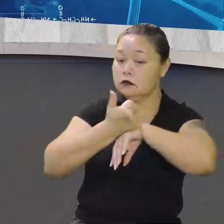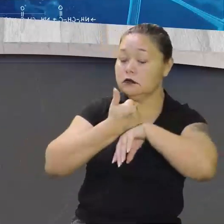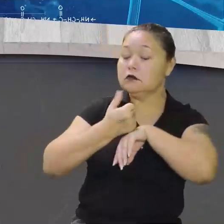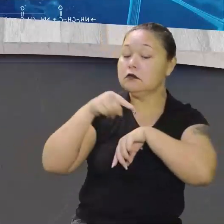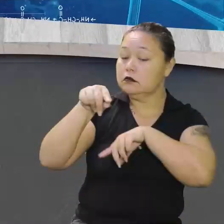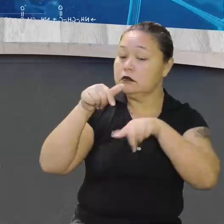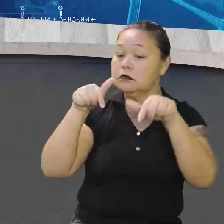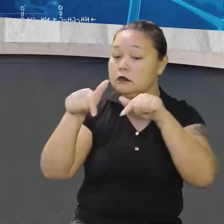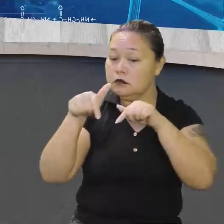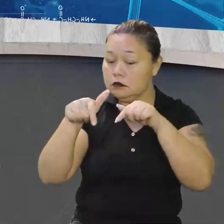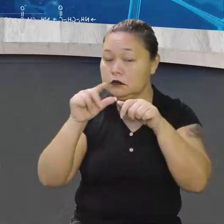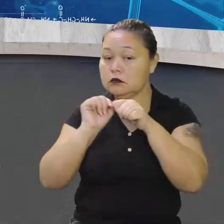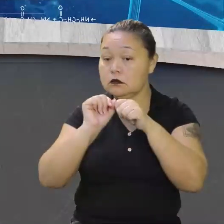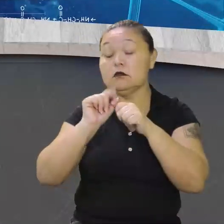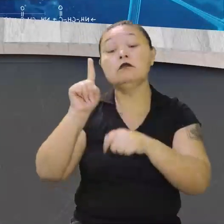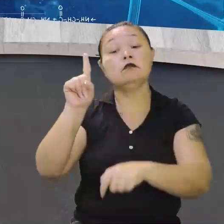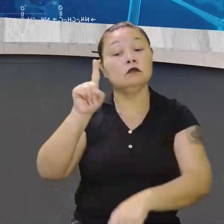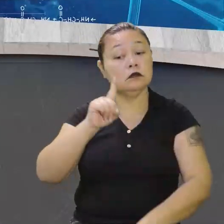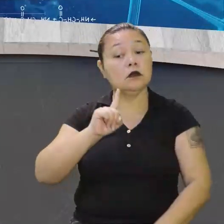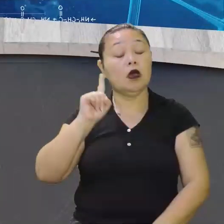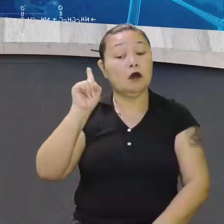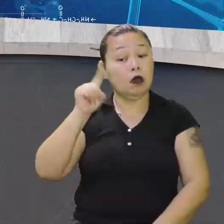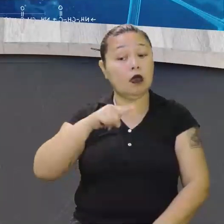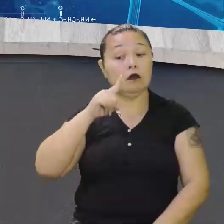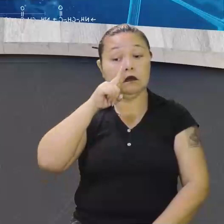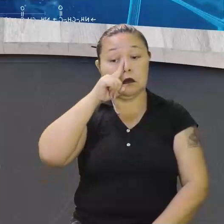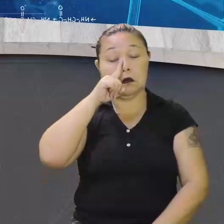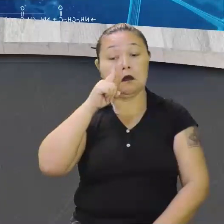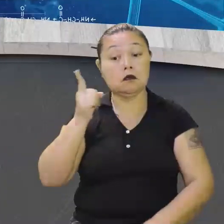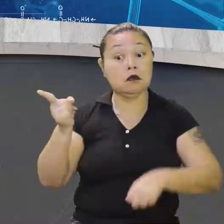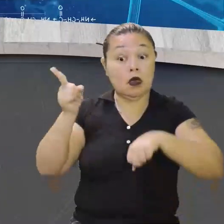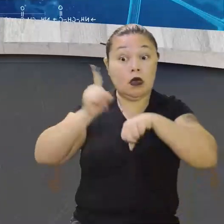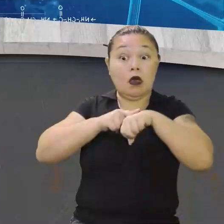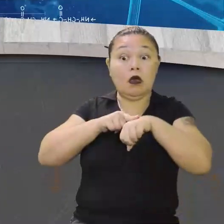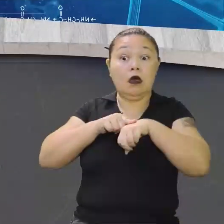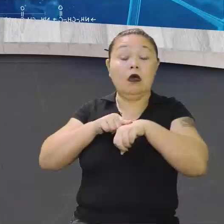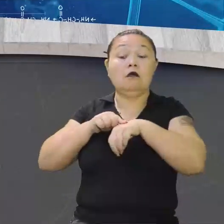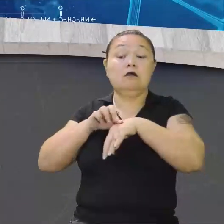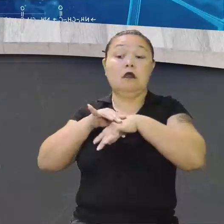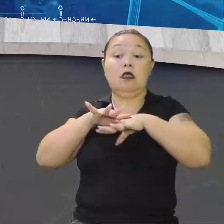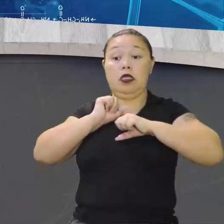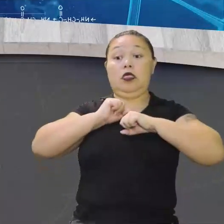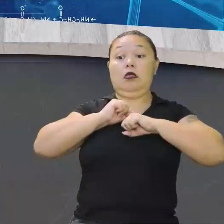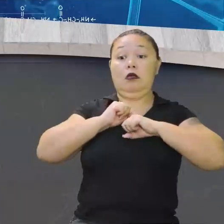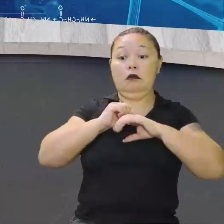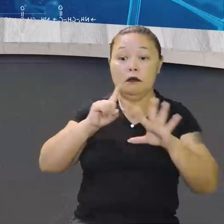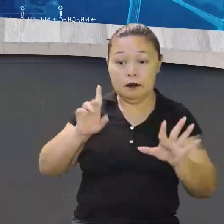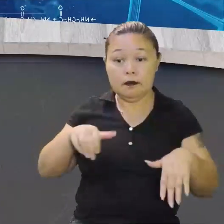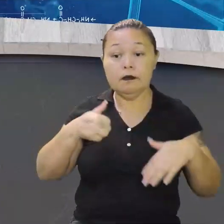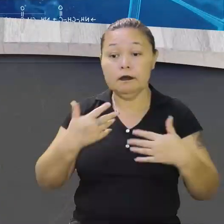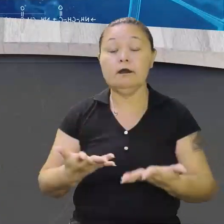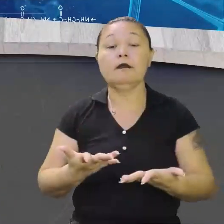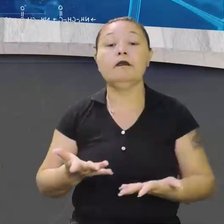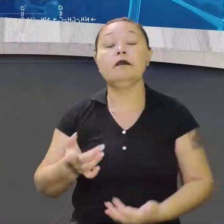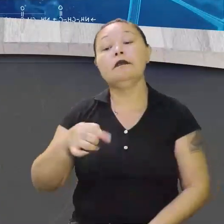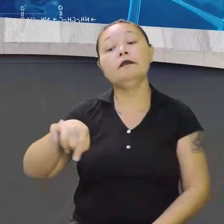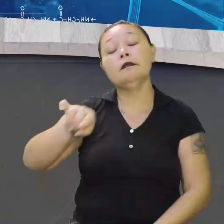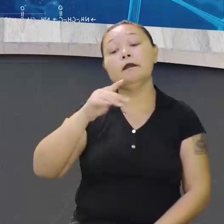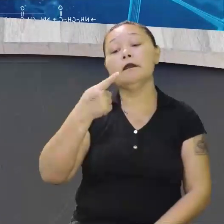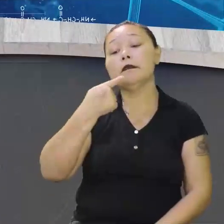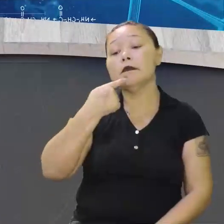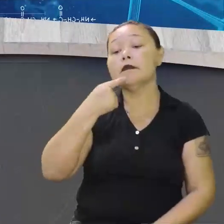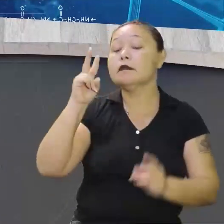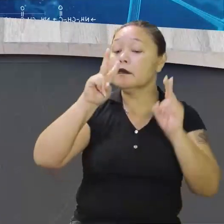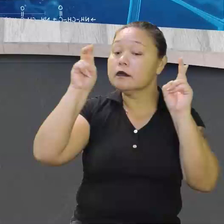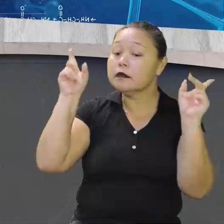ambiente, você corre risco de alguma forma se contaminar, tá bom? Então, esperamos que eu tenha aqui feito uma